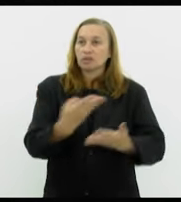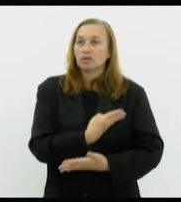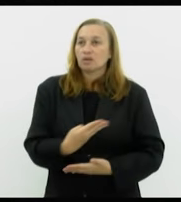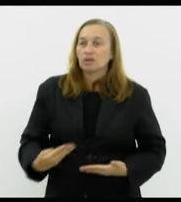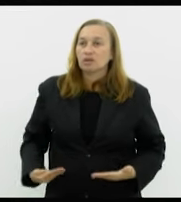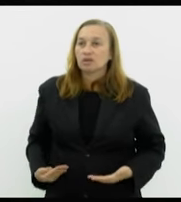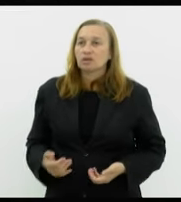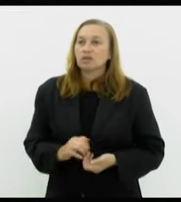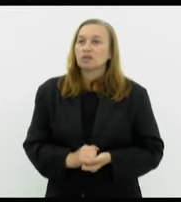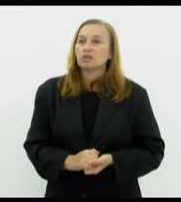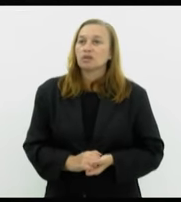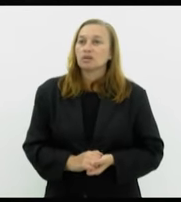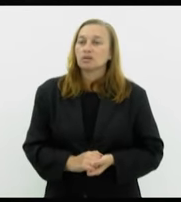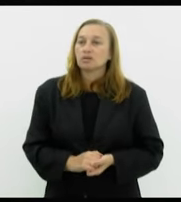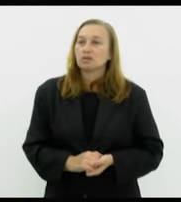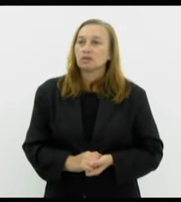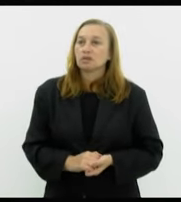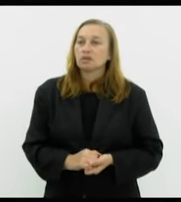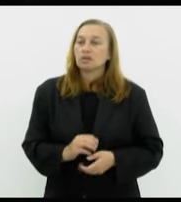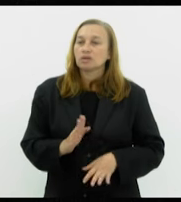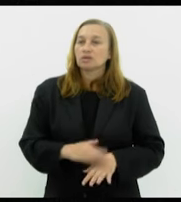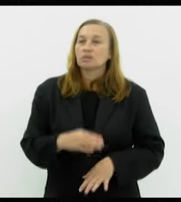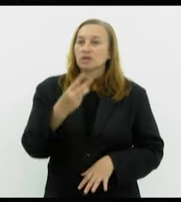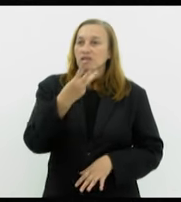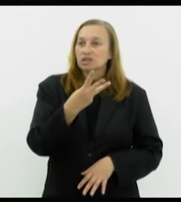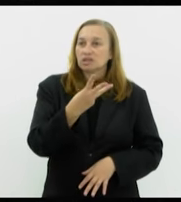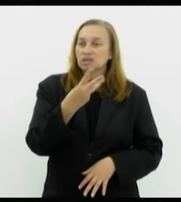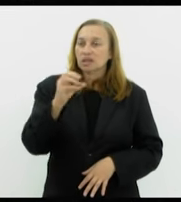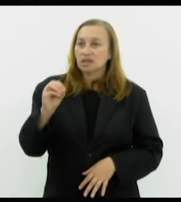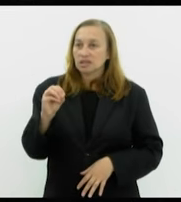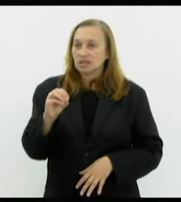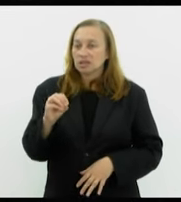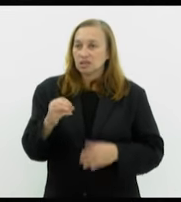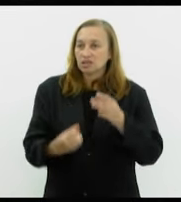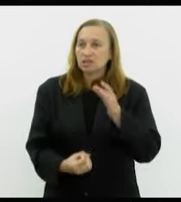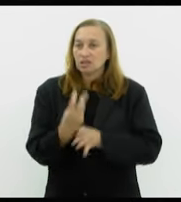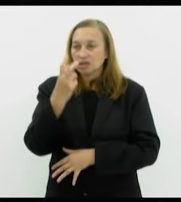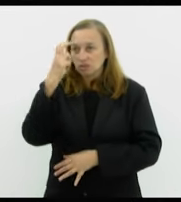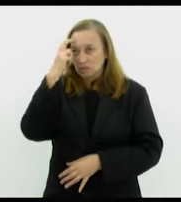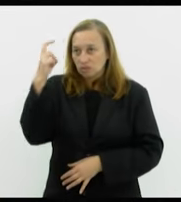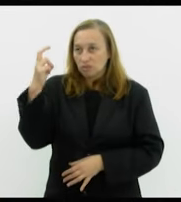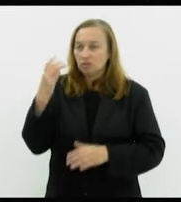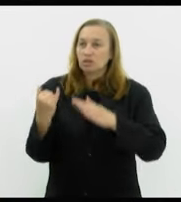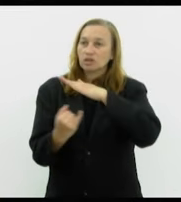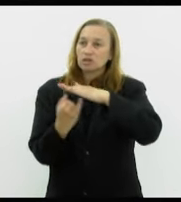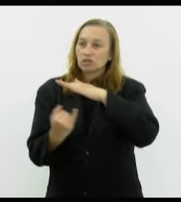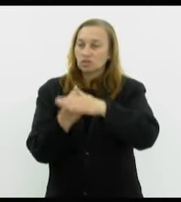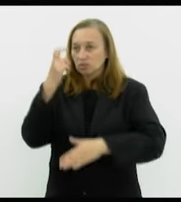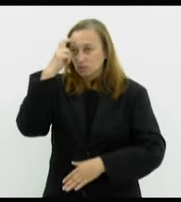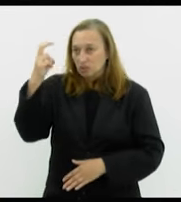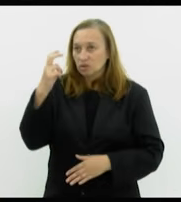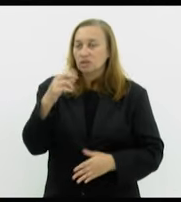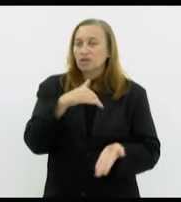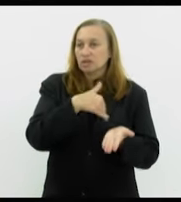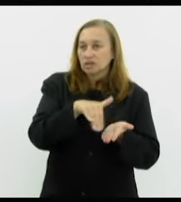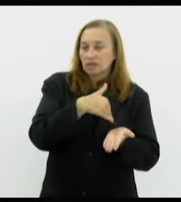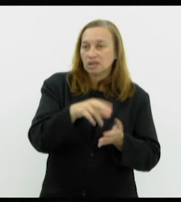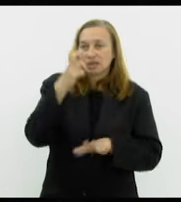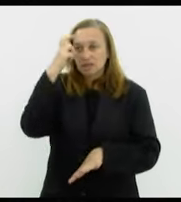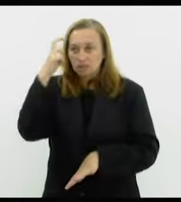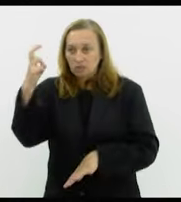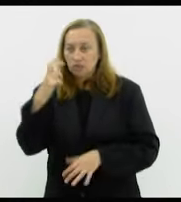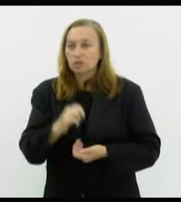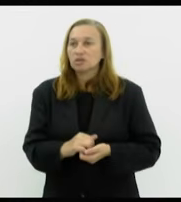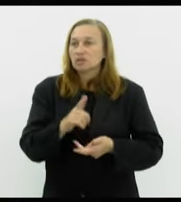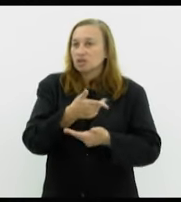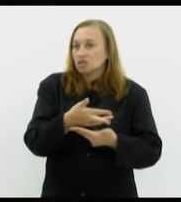pública com mais de 300 fazedores de cultura, instituições culturais, secretários de cultura